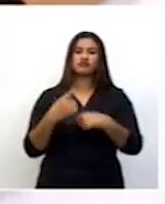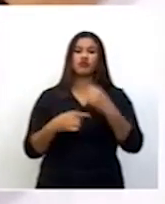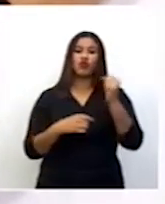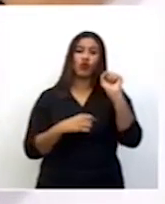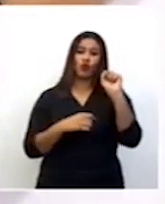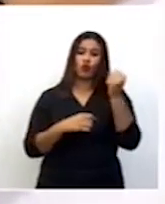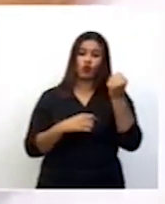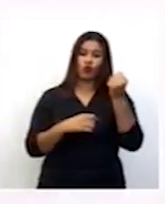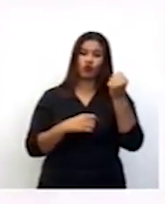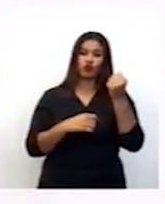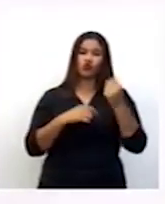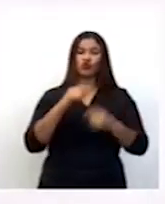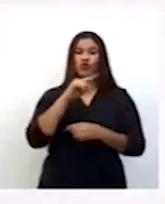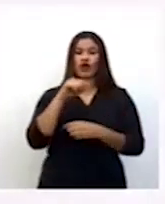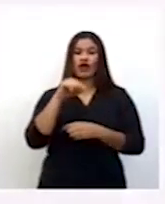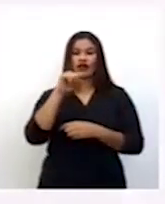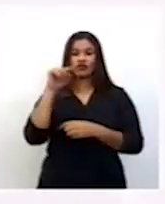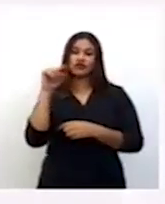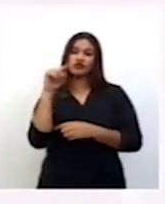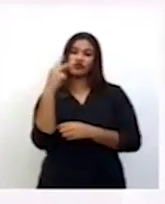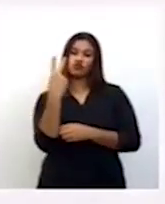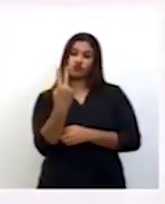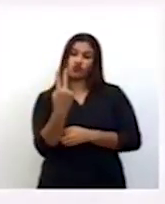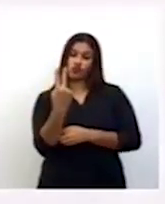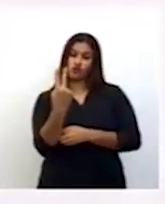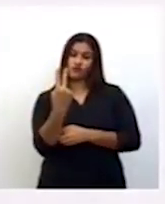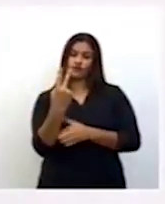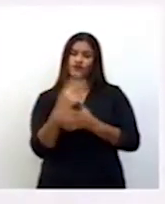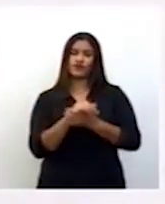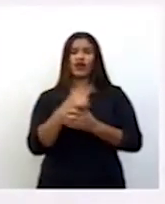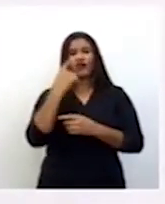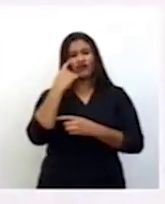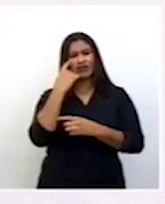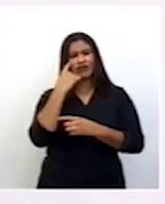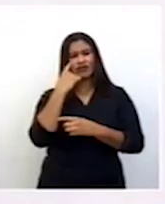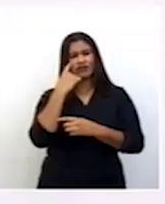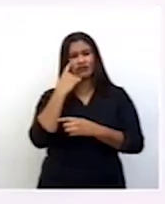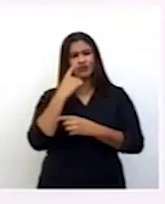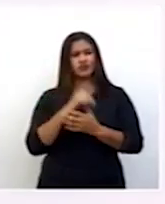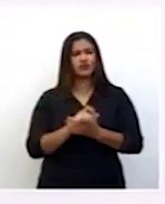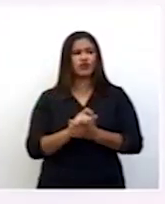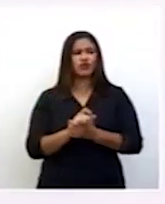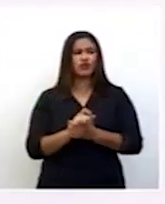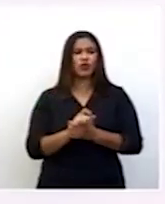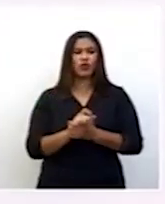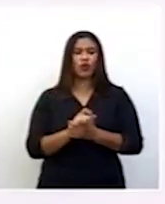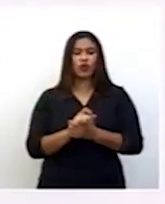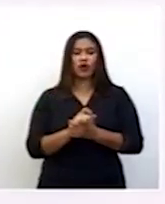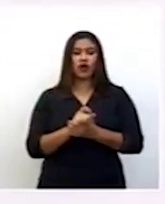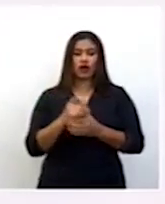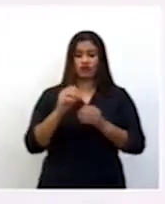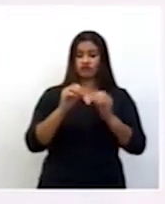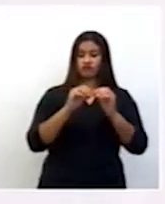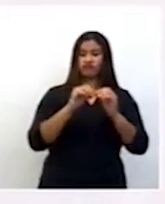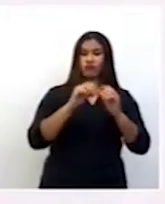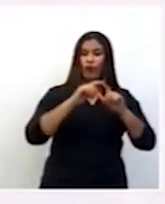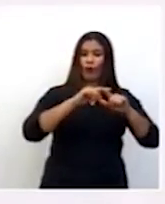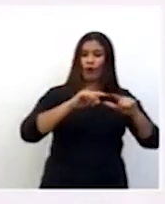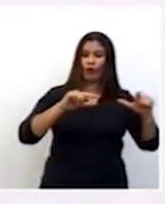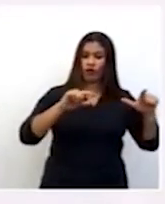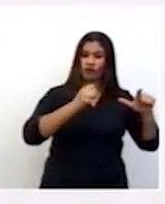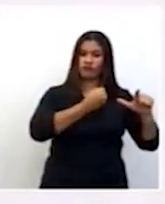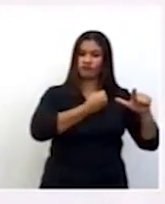8 raiz de 2. O que eu estou fazendo? Repara, quando não tem nada aqui é 1. O que eu fiz?